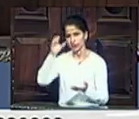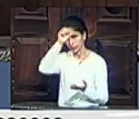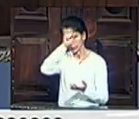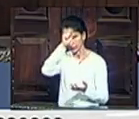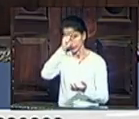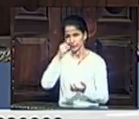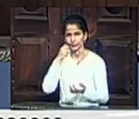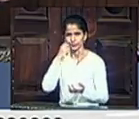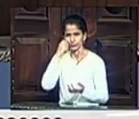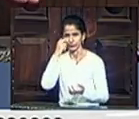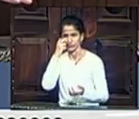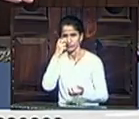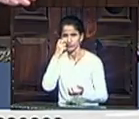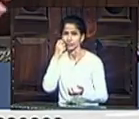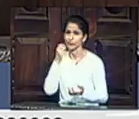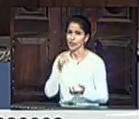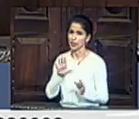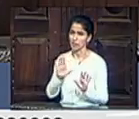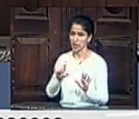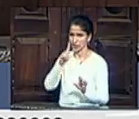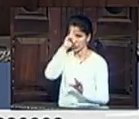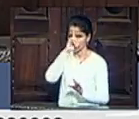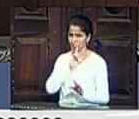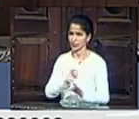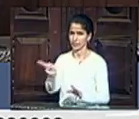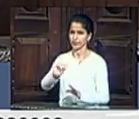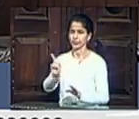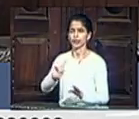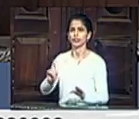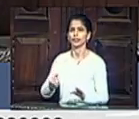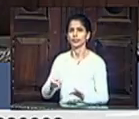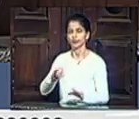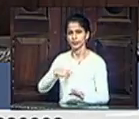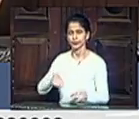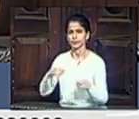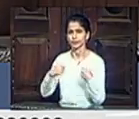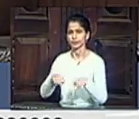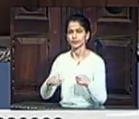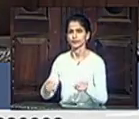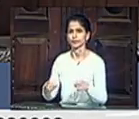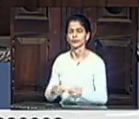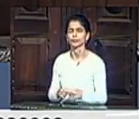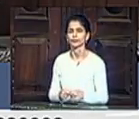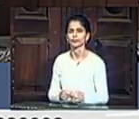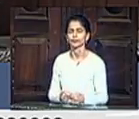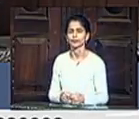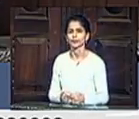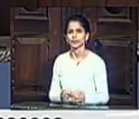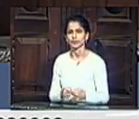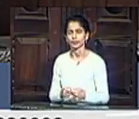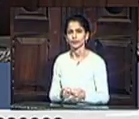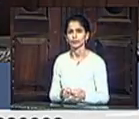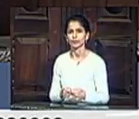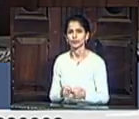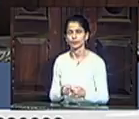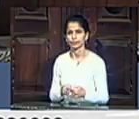vermelho uma vez na vida e não ficar amarelo, nós precisamos começar, amarelo a vida inteira, nós precisamos enfrentar e